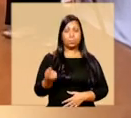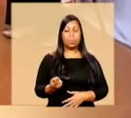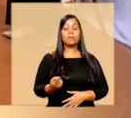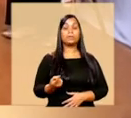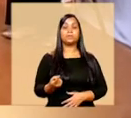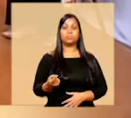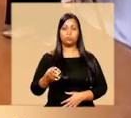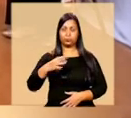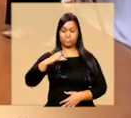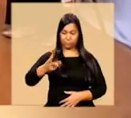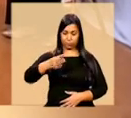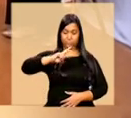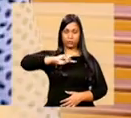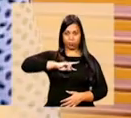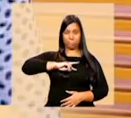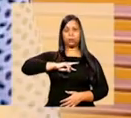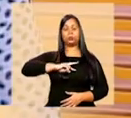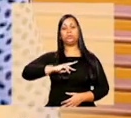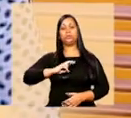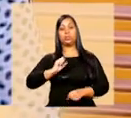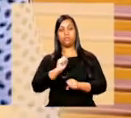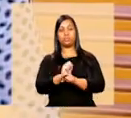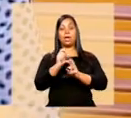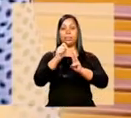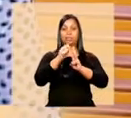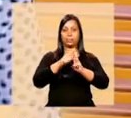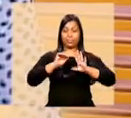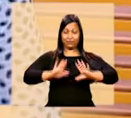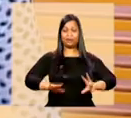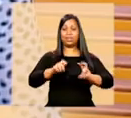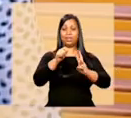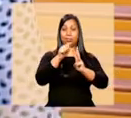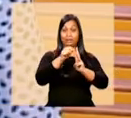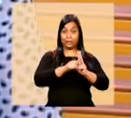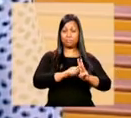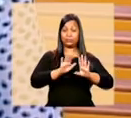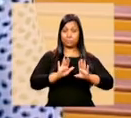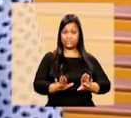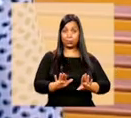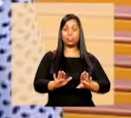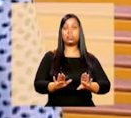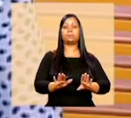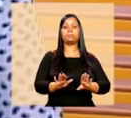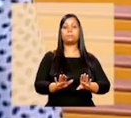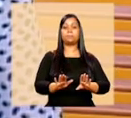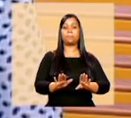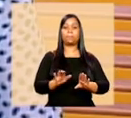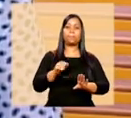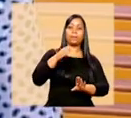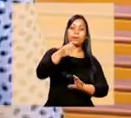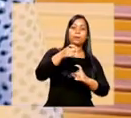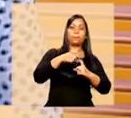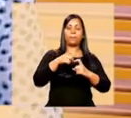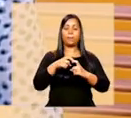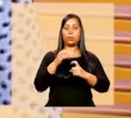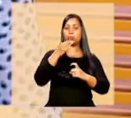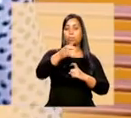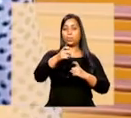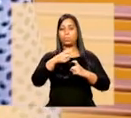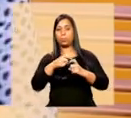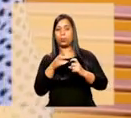Depois do transplante, você tem que ficar 3 meses, né, aqui em